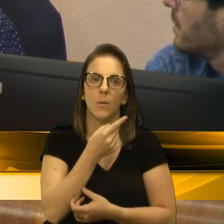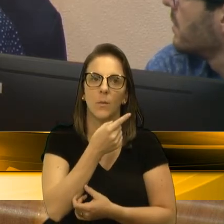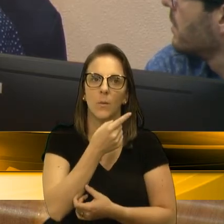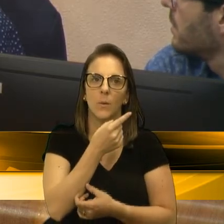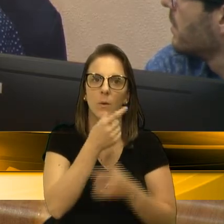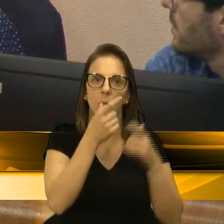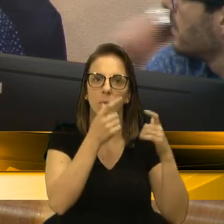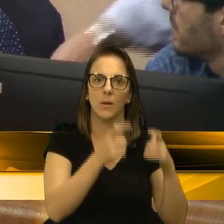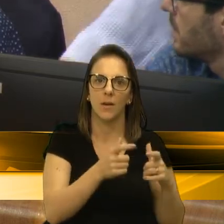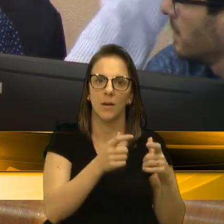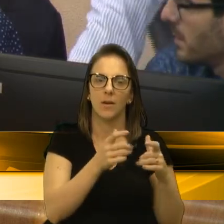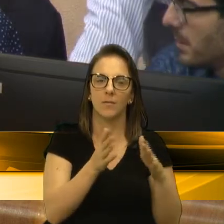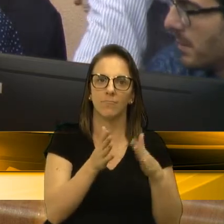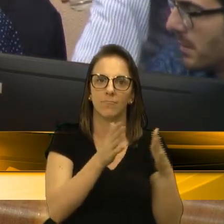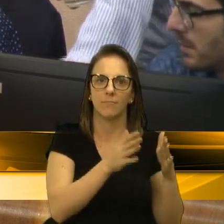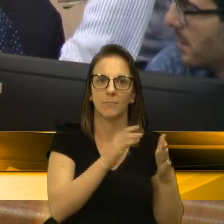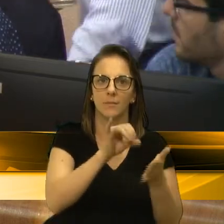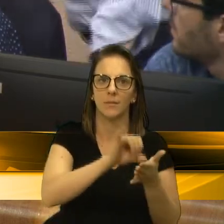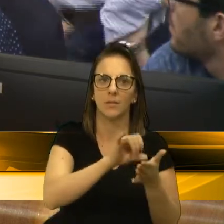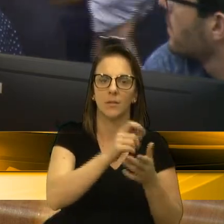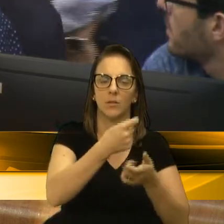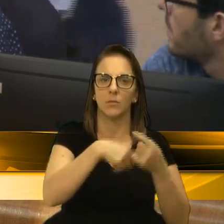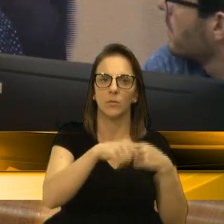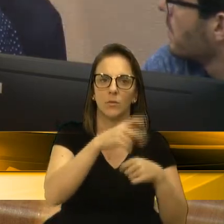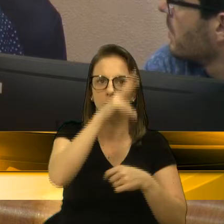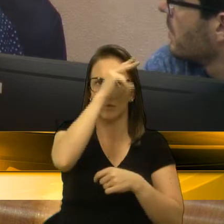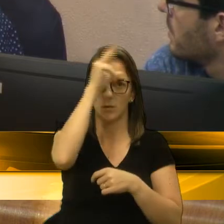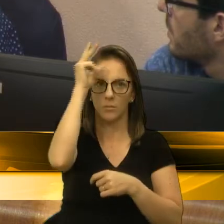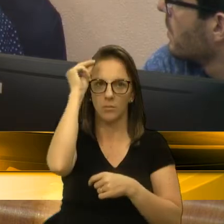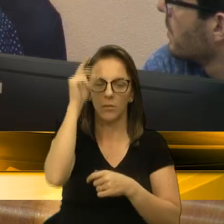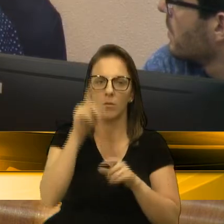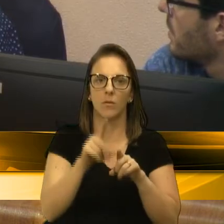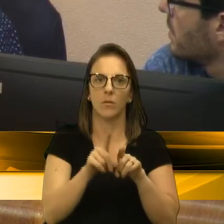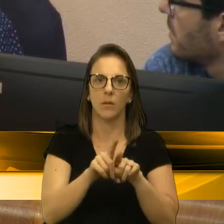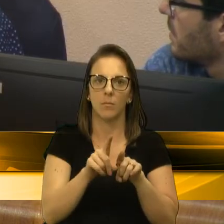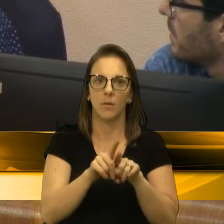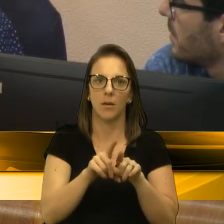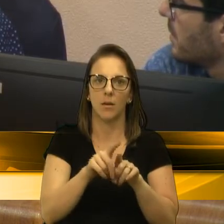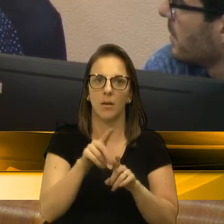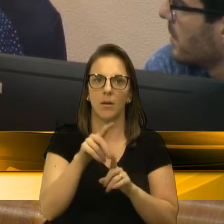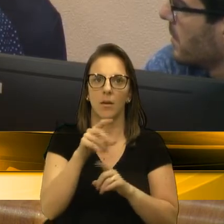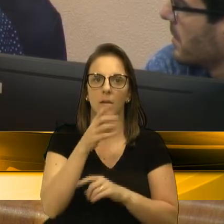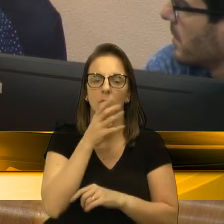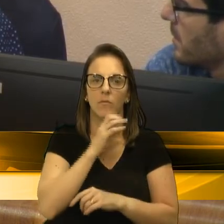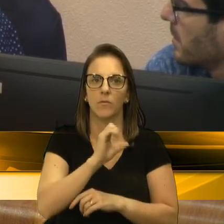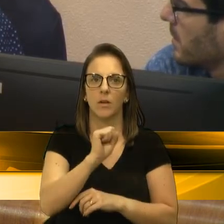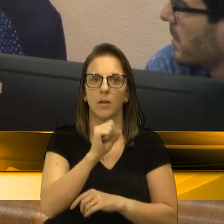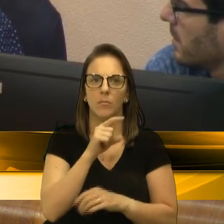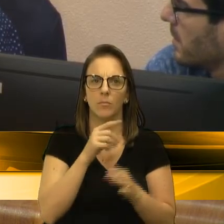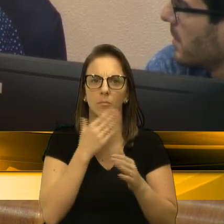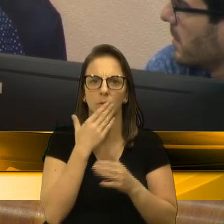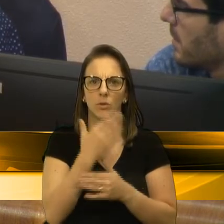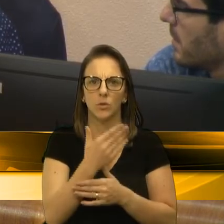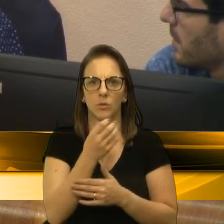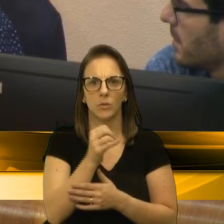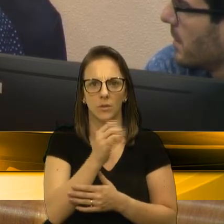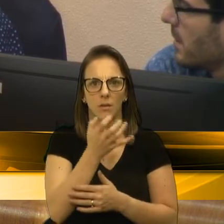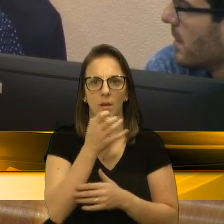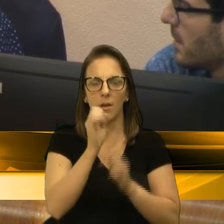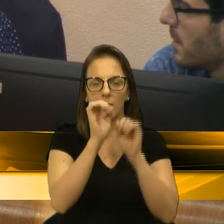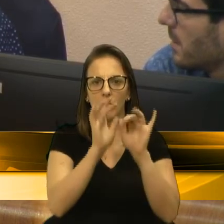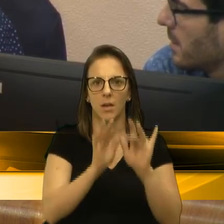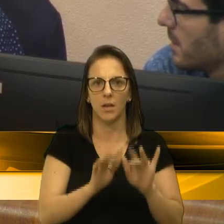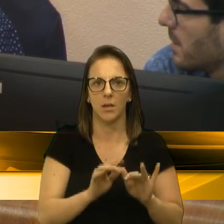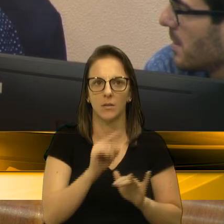Administrativo Municipal, que os freis capuchinhos foram consultados para efetuarem a benção no Largo da Prefeitura, mas eles já estavam em tratativa